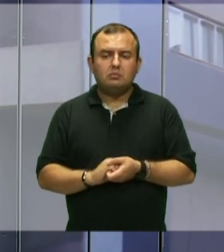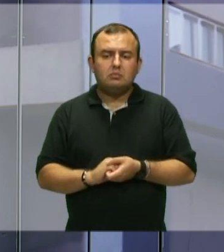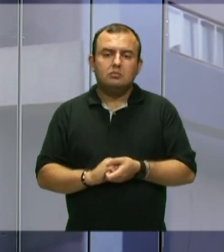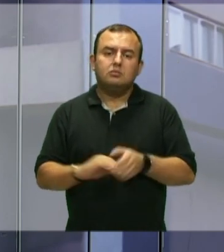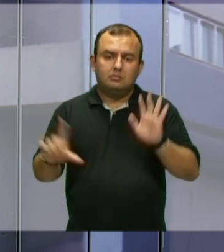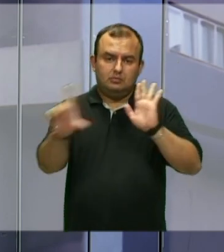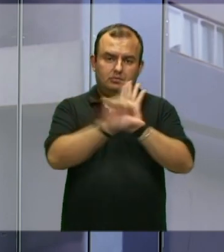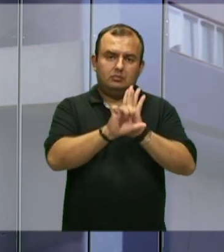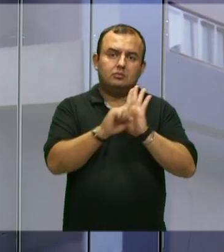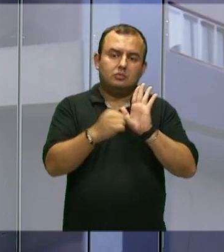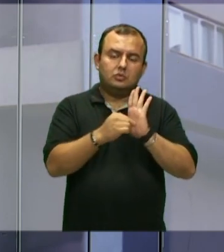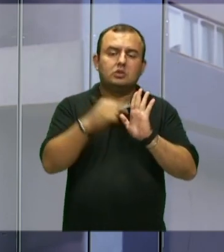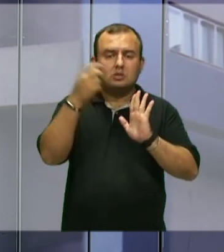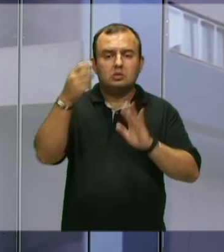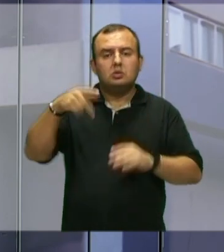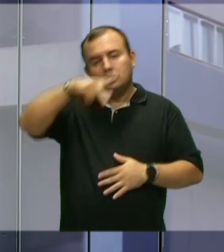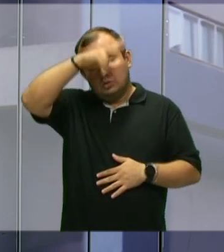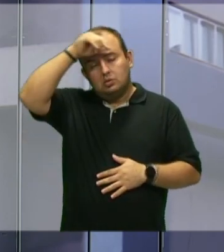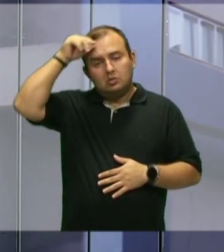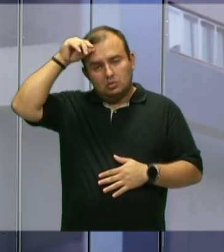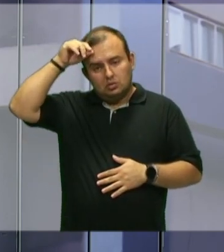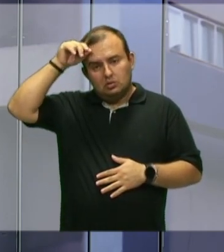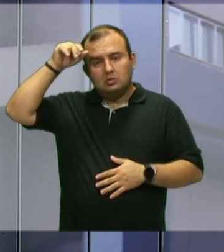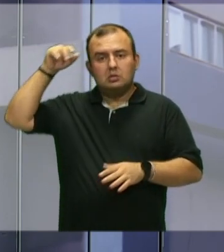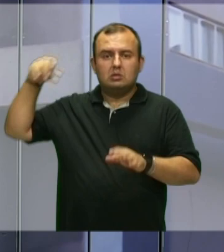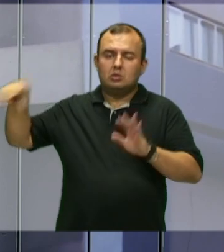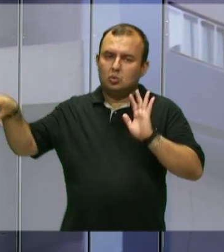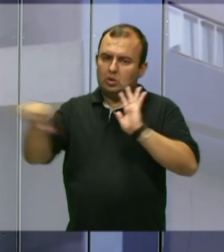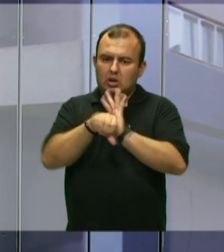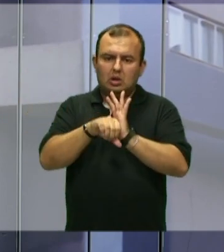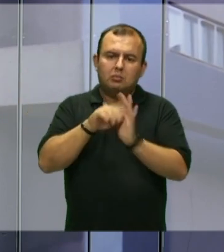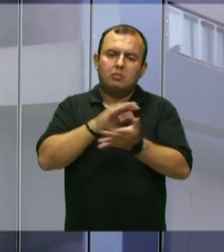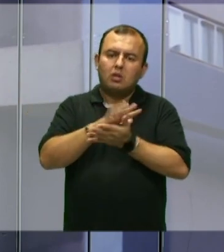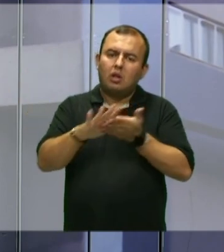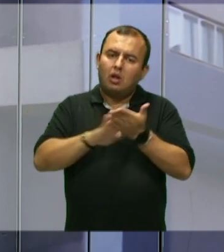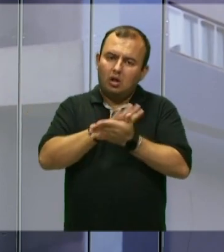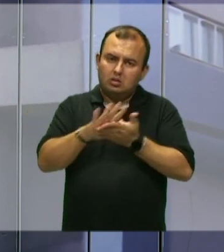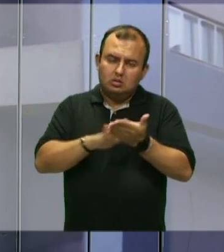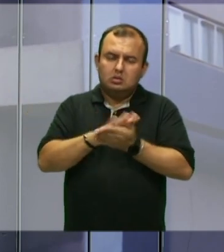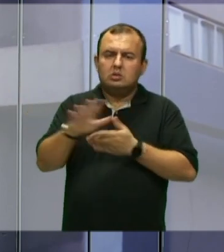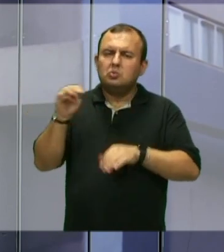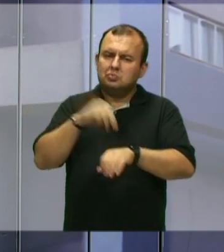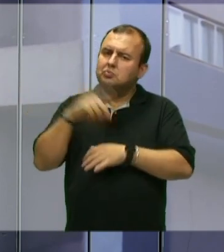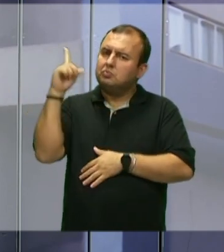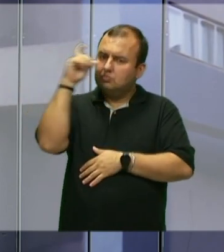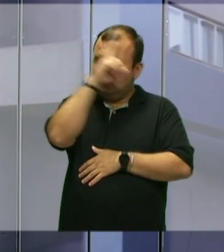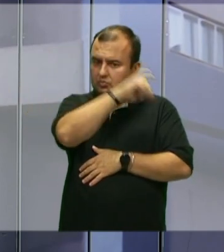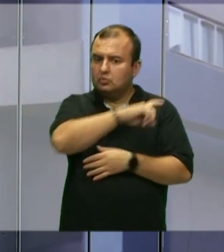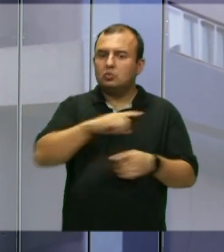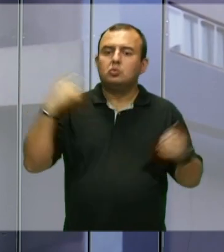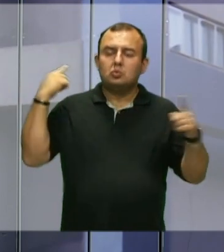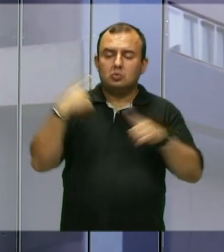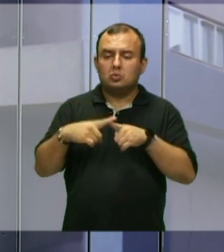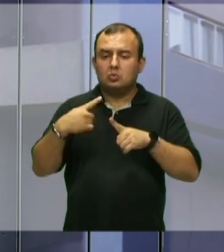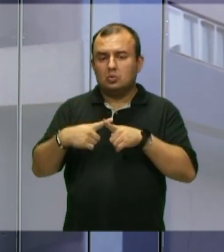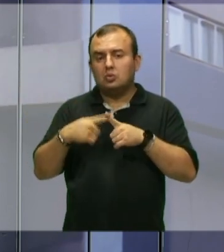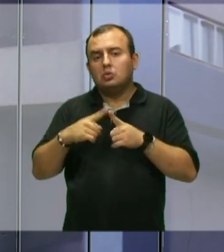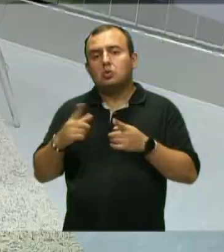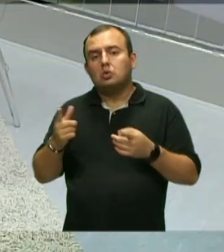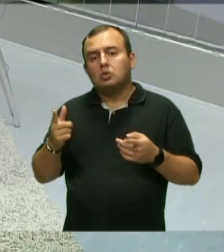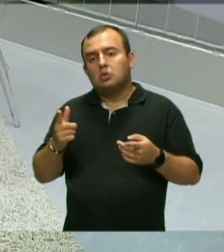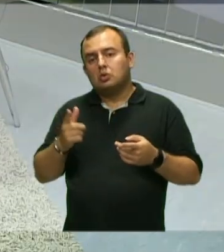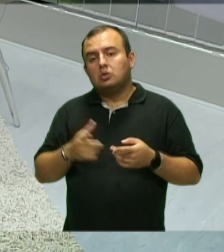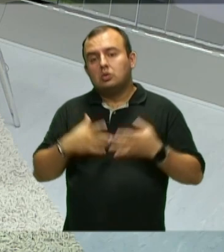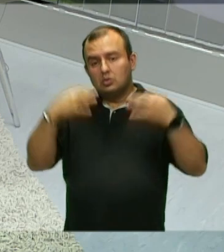da lei, que o prefeito não tinha cometido nenhum crime. Né? Então esse foi um momento muito difícil. Por quê? Porque você acaba saindo da seara